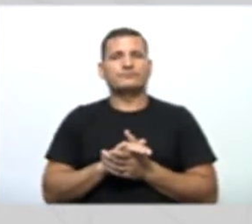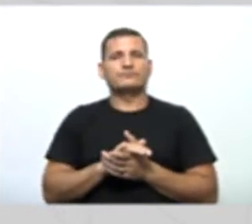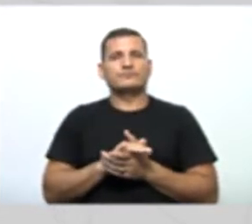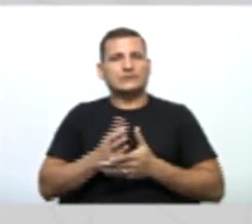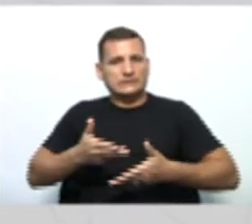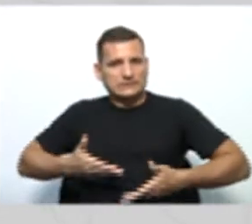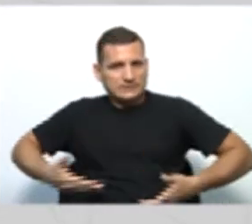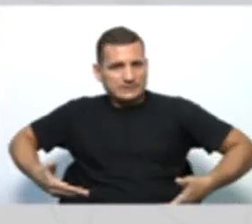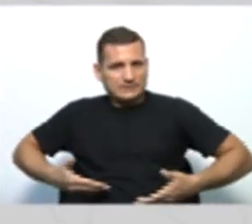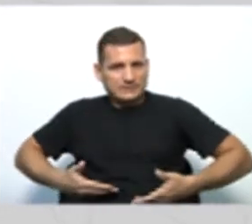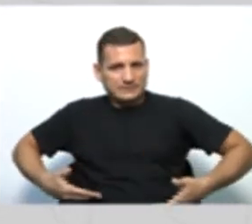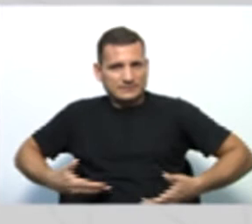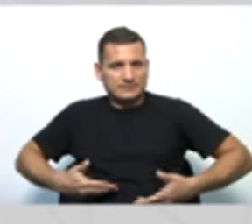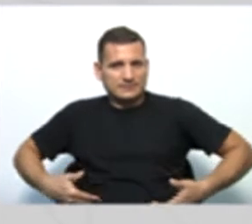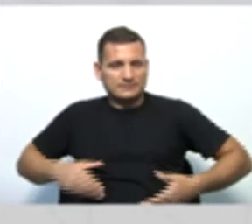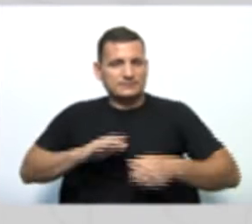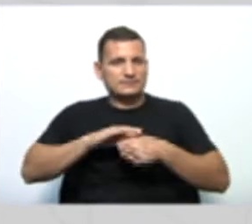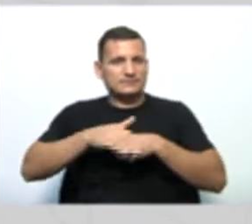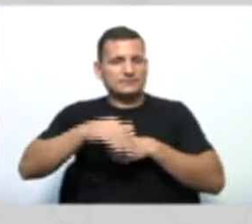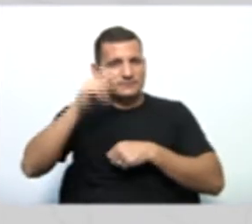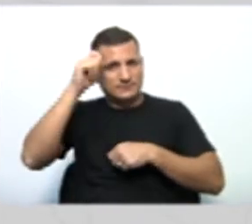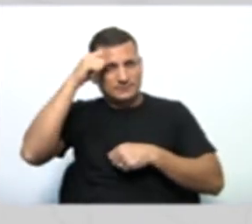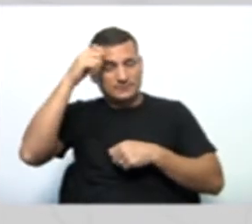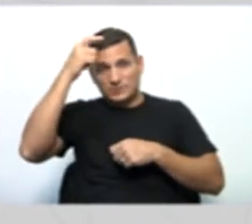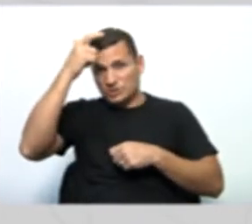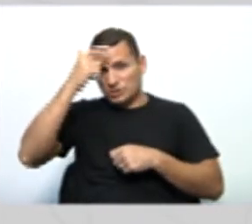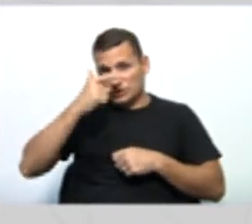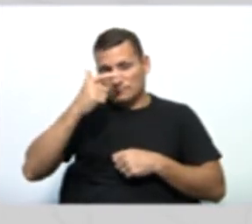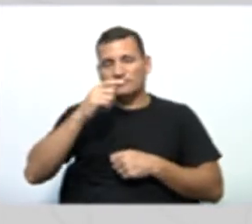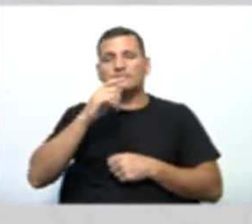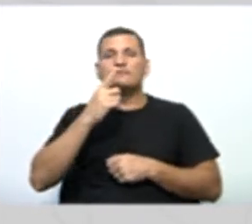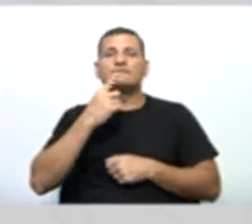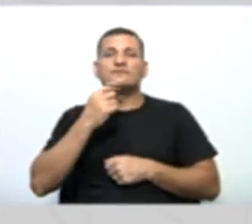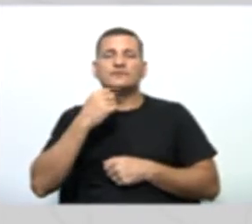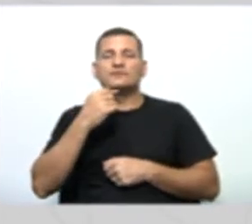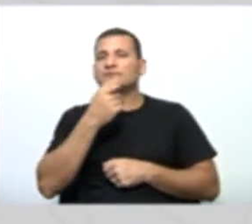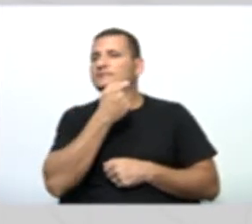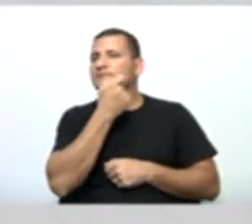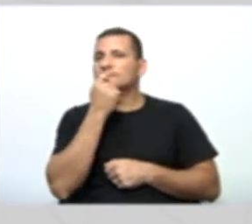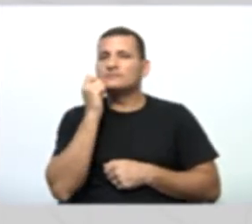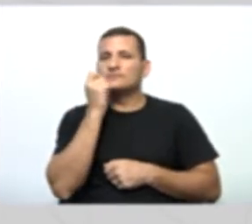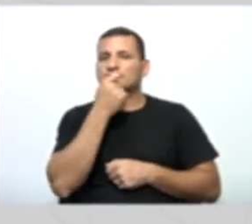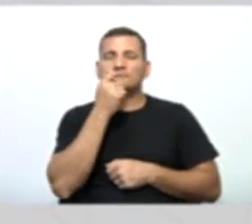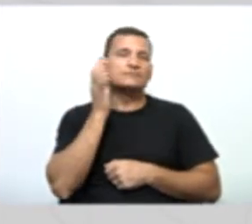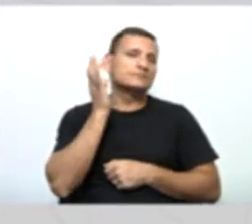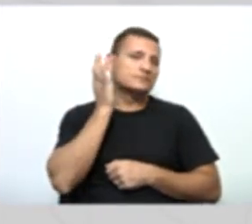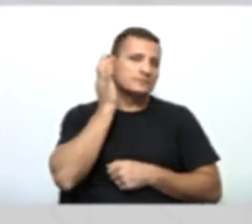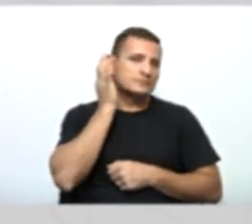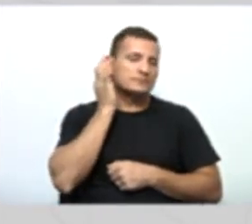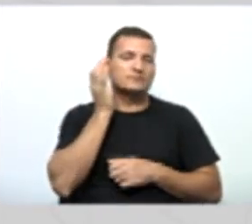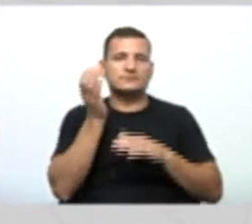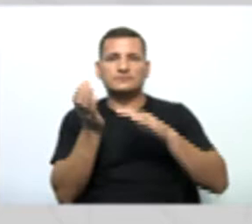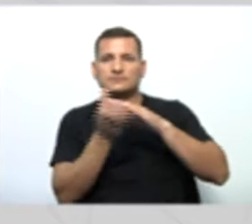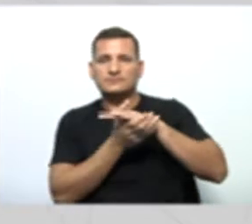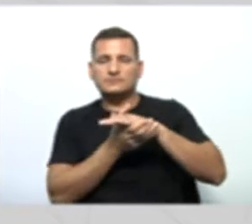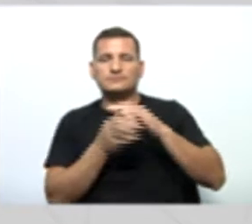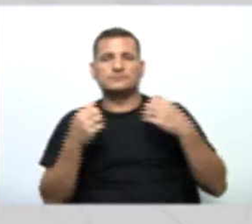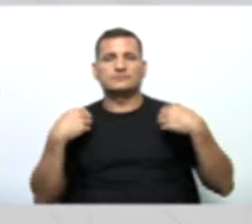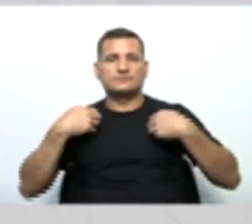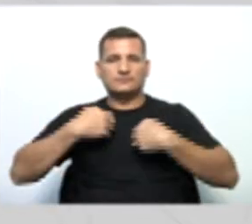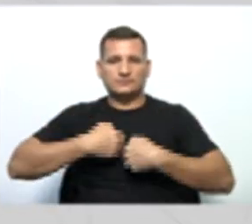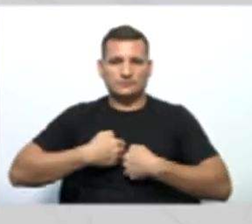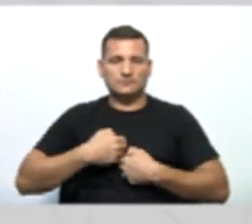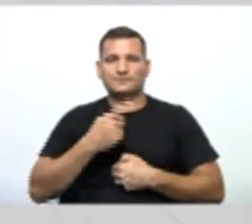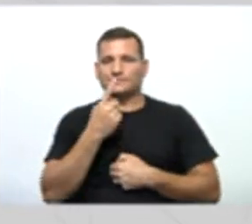preto com um chapéu vermelho, brincos vermelhos, batom vermelho, sapatos vermelhos e um casaco